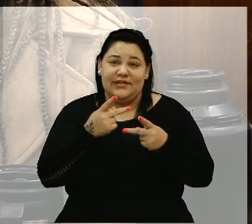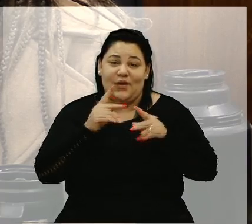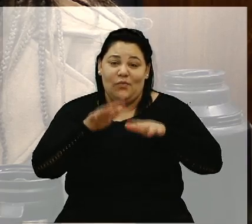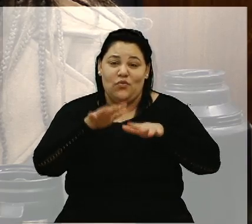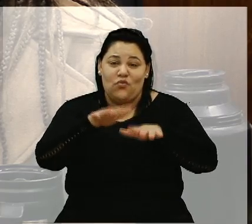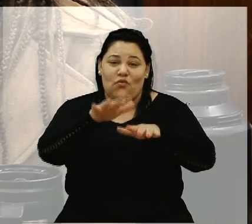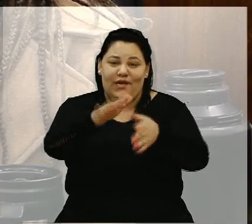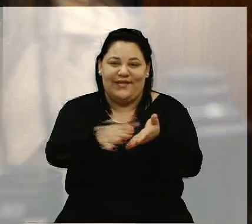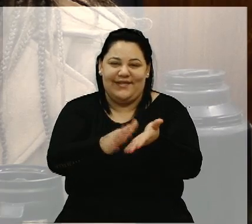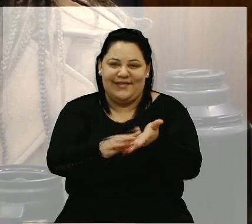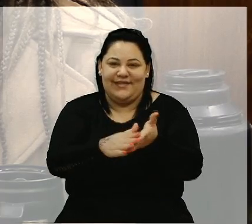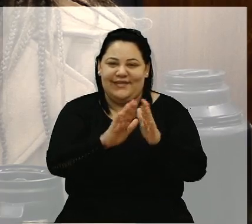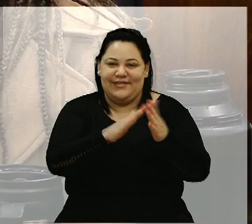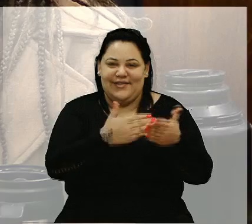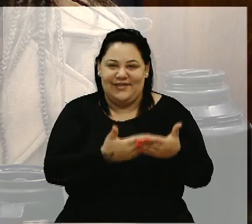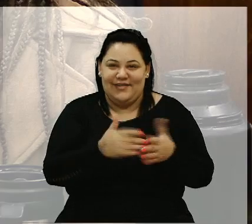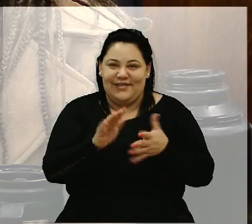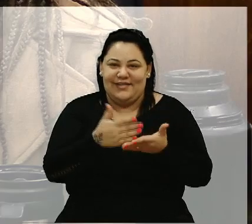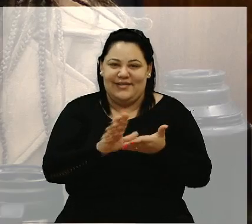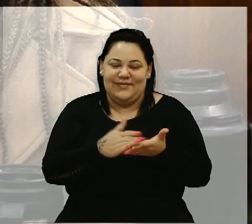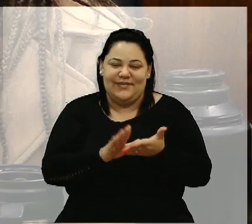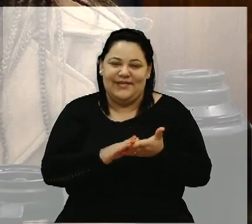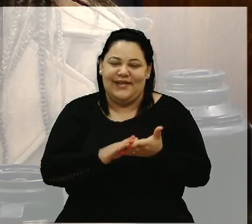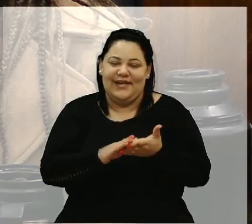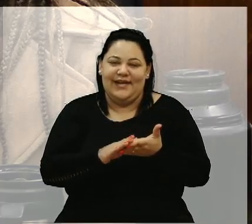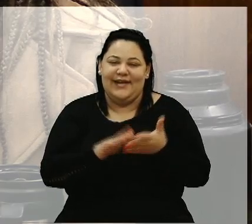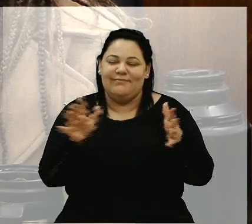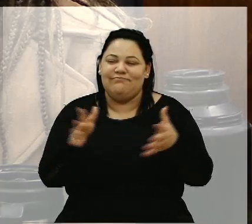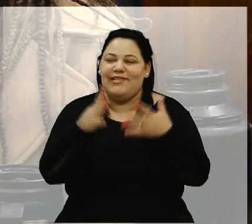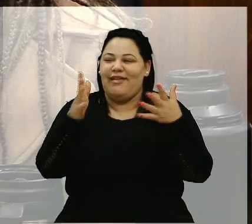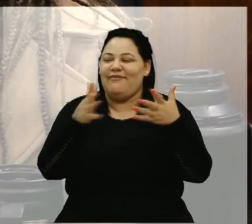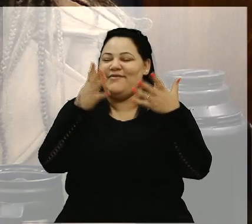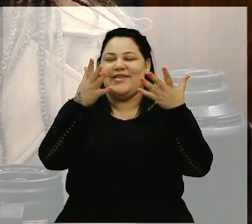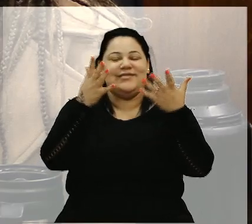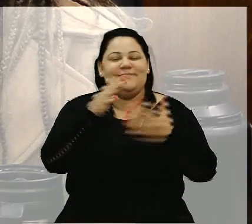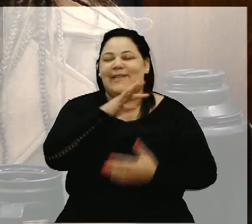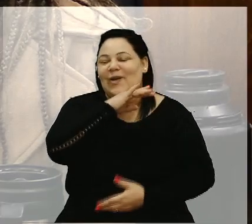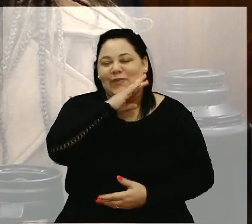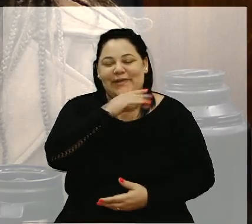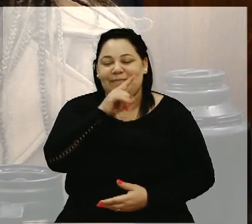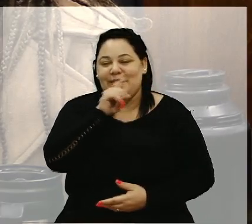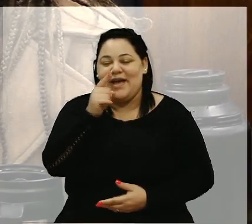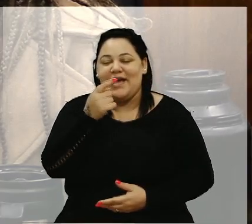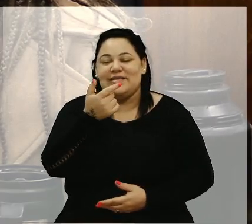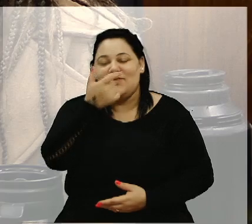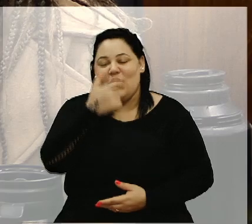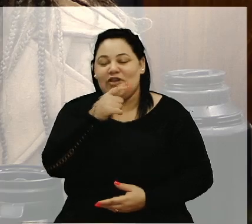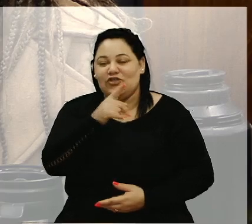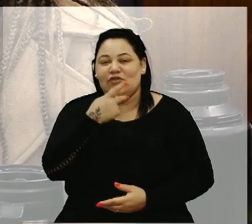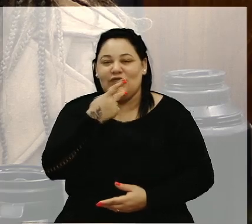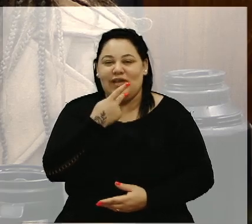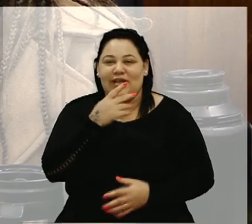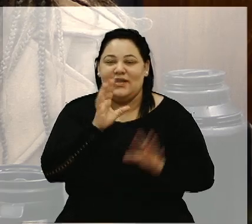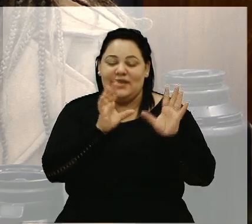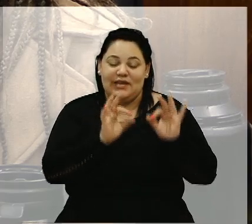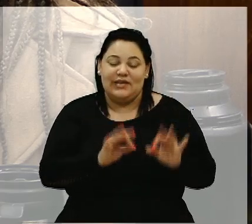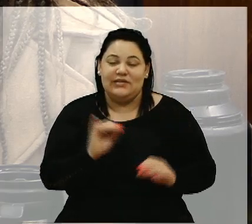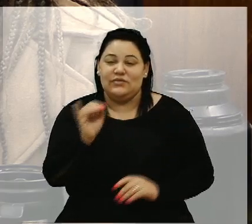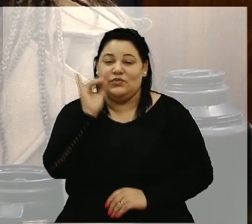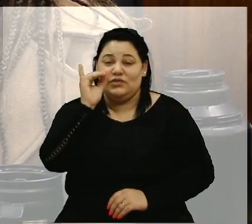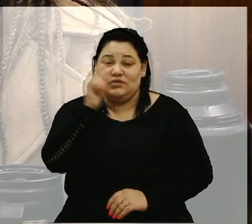Acabou. A harmonia aí está muito ruim, sabe? Mas acho que o senhor traz elementos importantes de que poderia ter sido construído